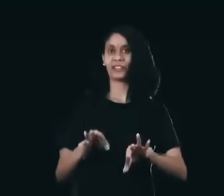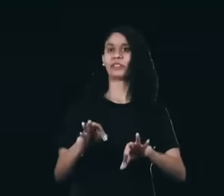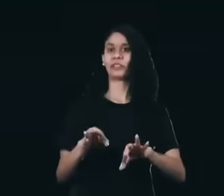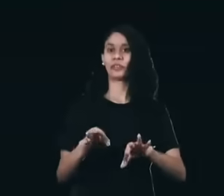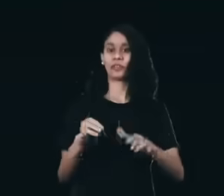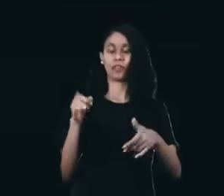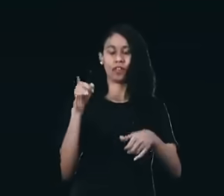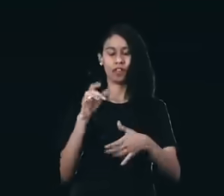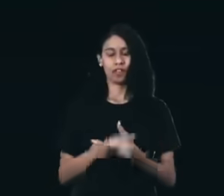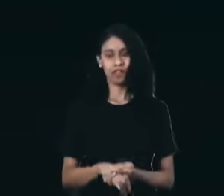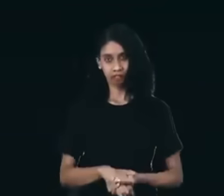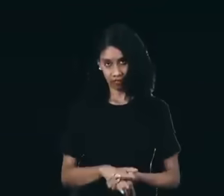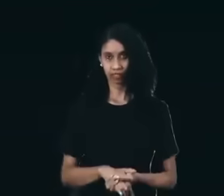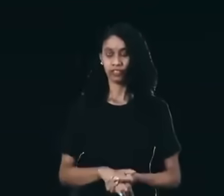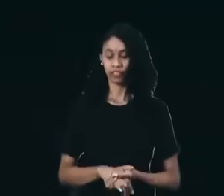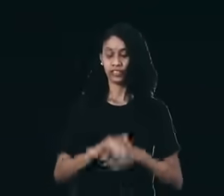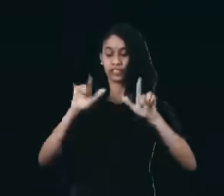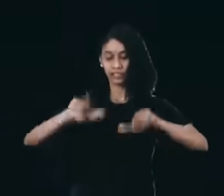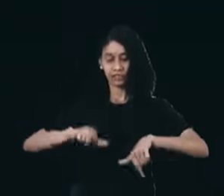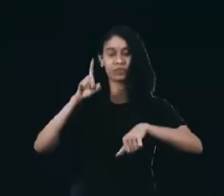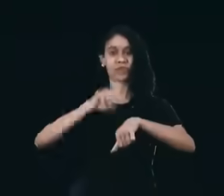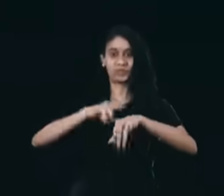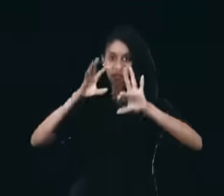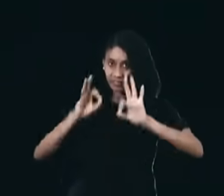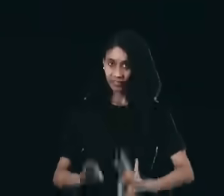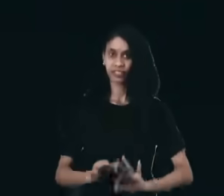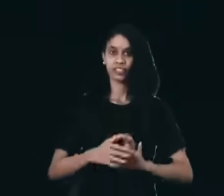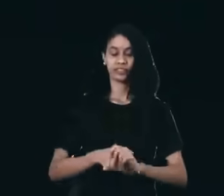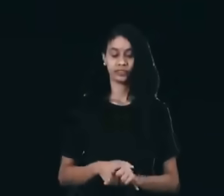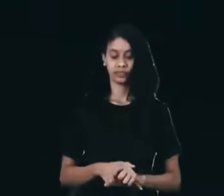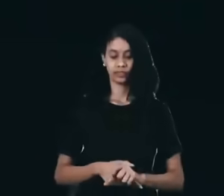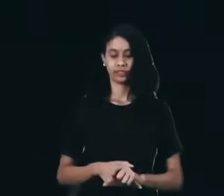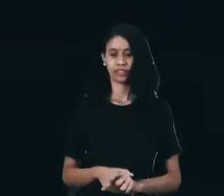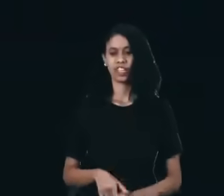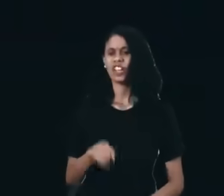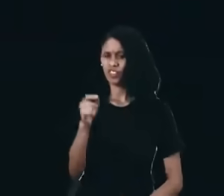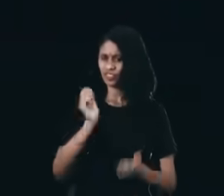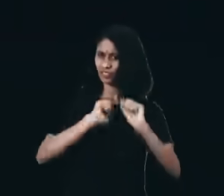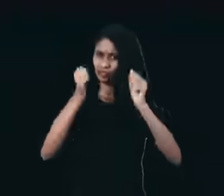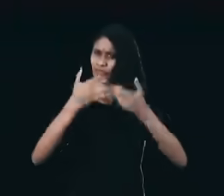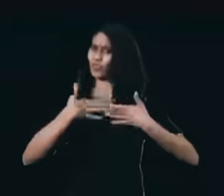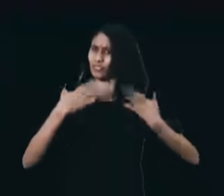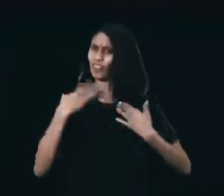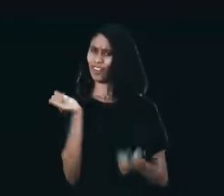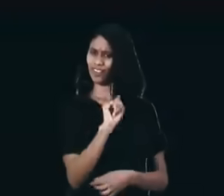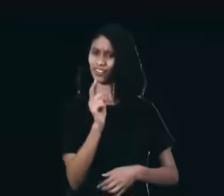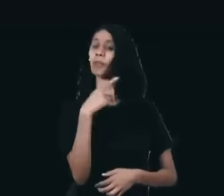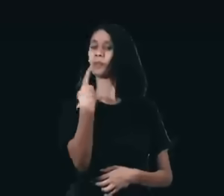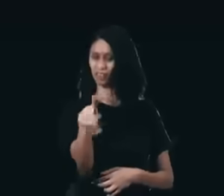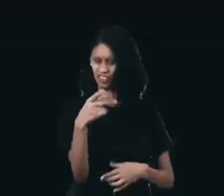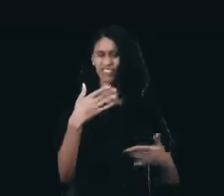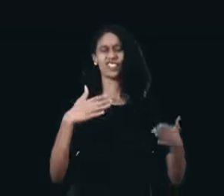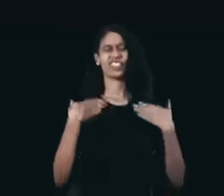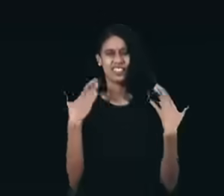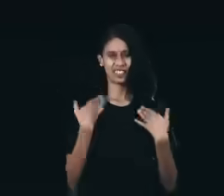certa. Ô, gente, vocês nem vibram. Se fosse vocês, vocês vibravam. Se fosse para vocês.